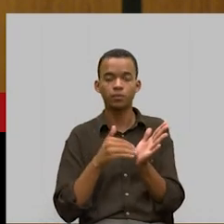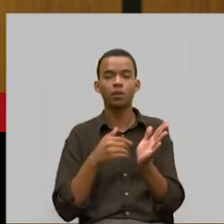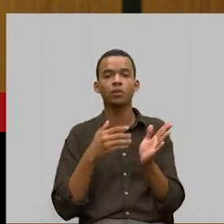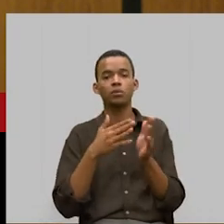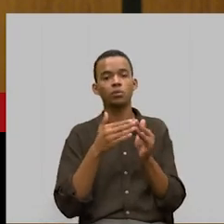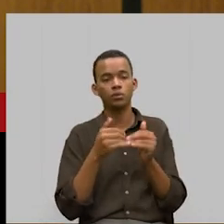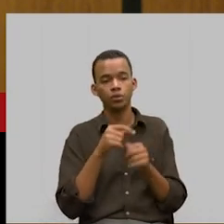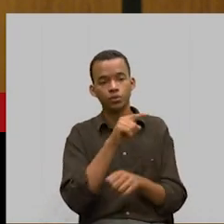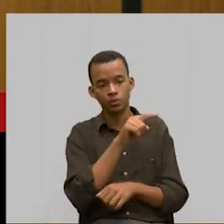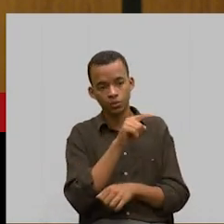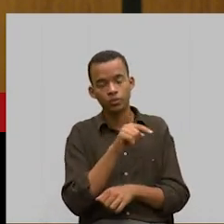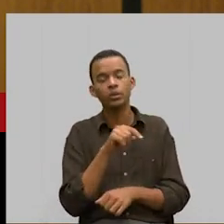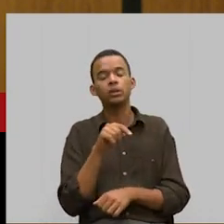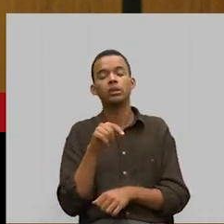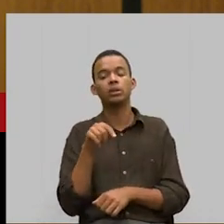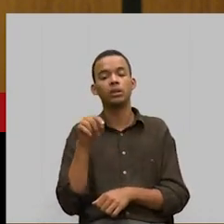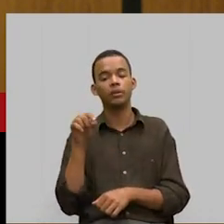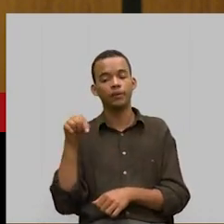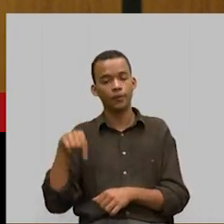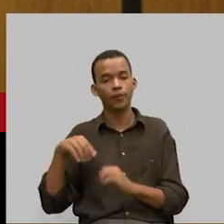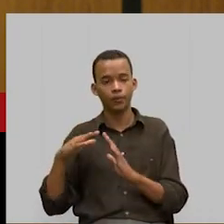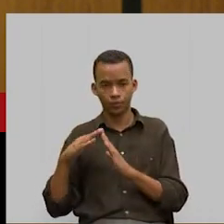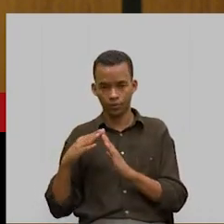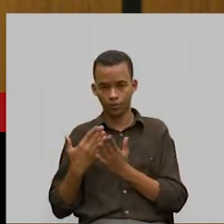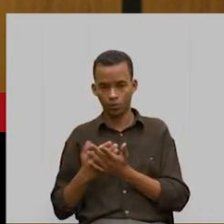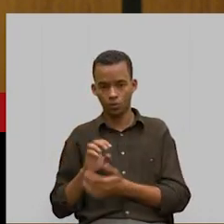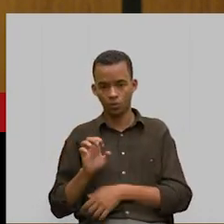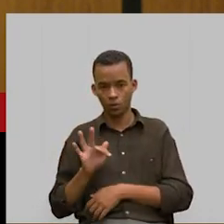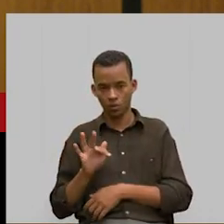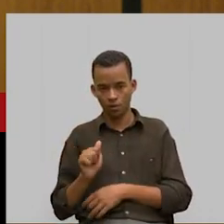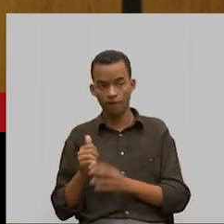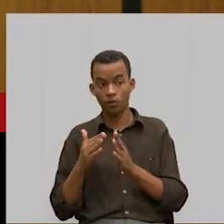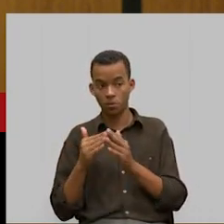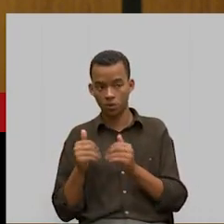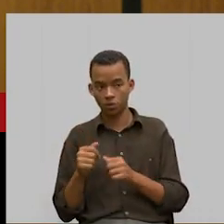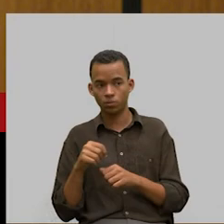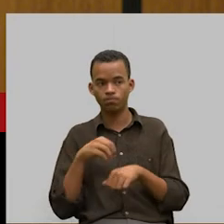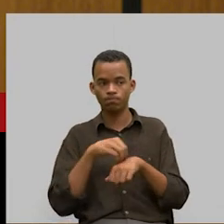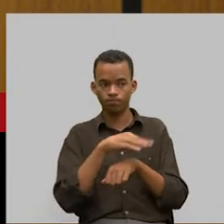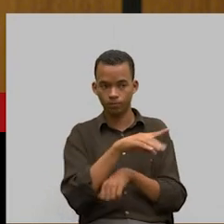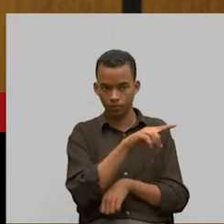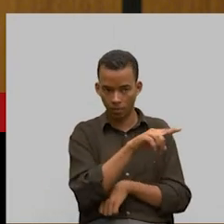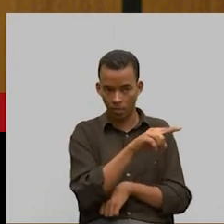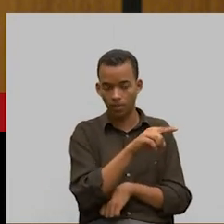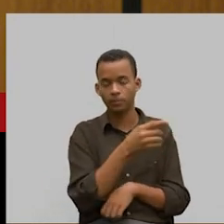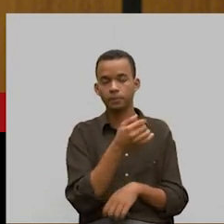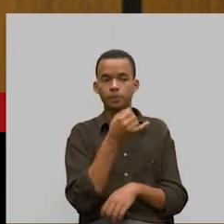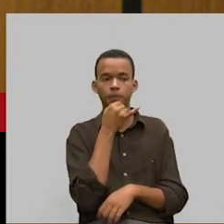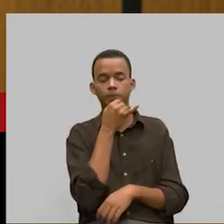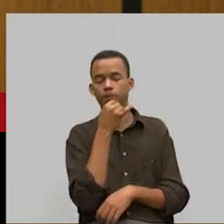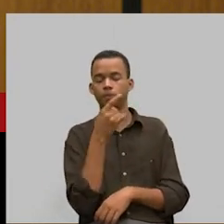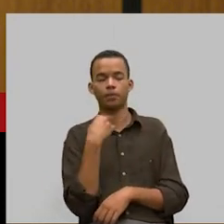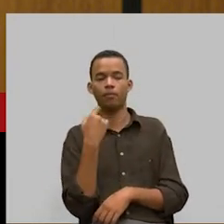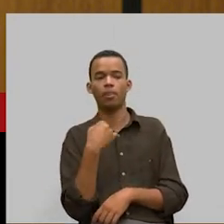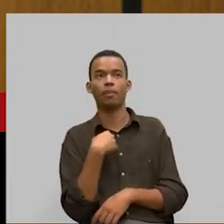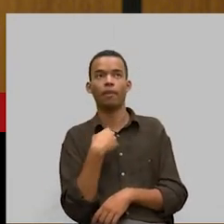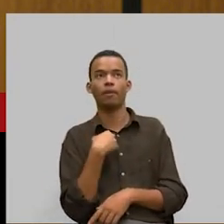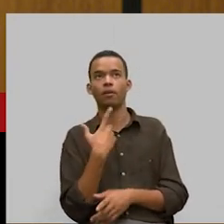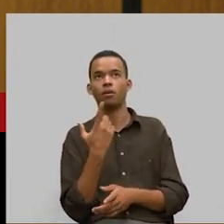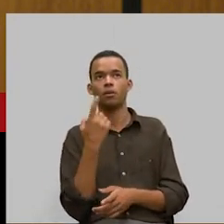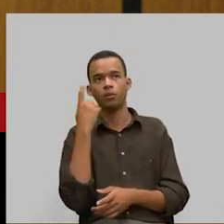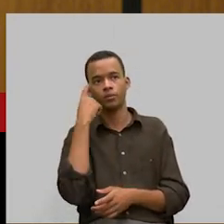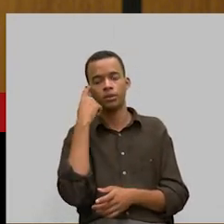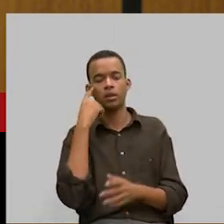das efas de Minas Gerais nós não estamos aqui eh Fernando com a pretensão de estabelecer